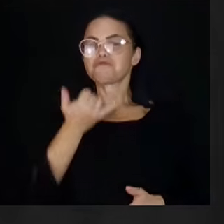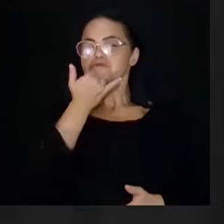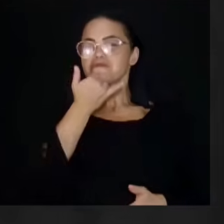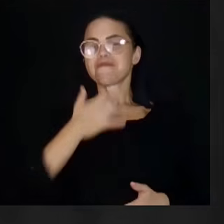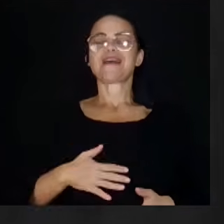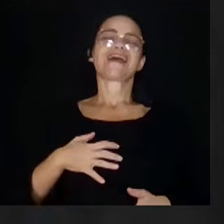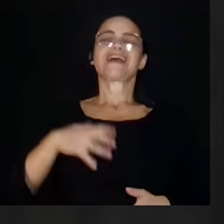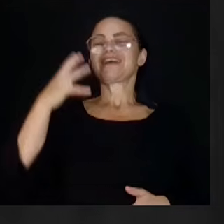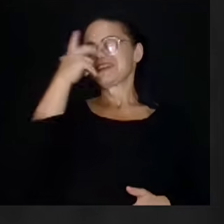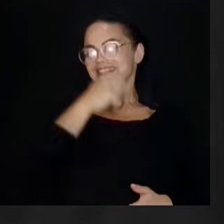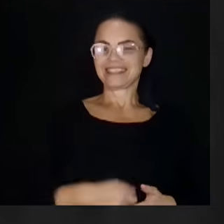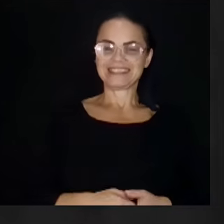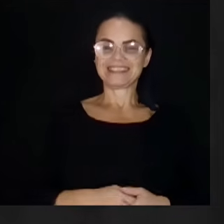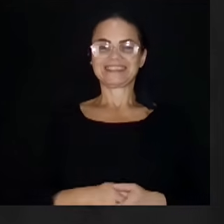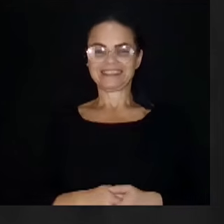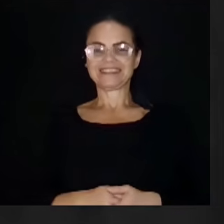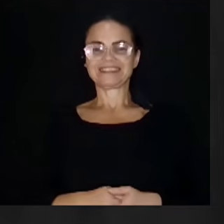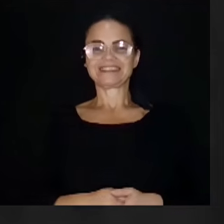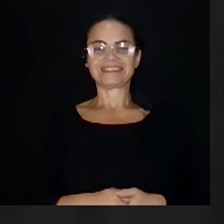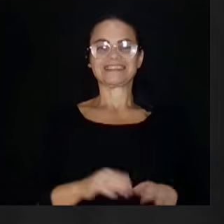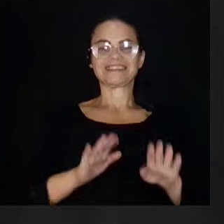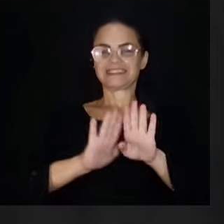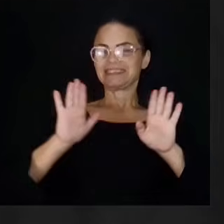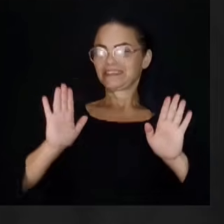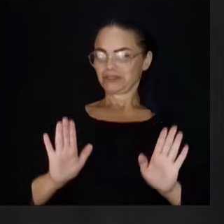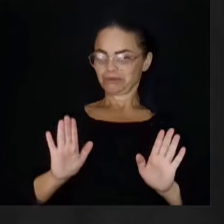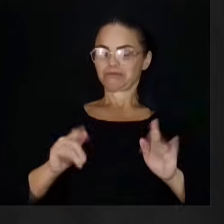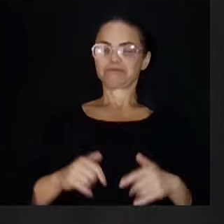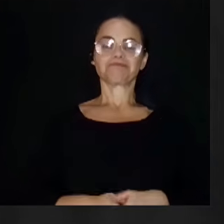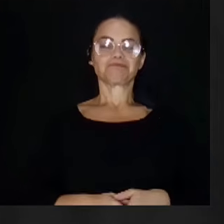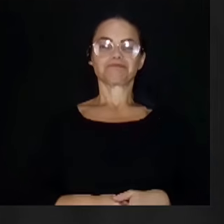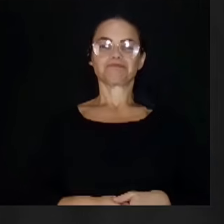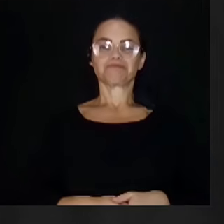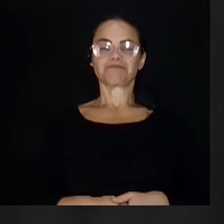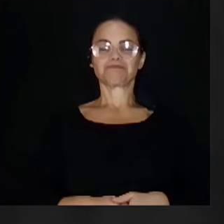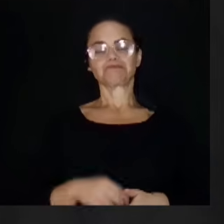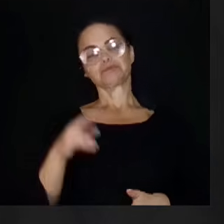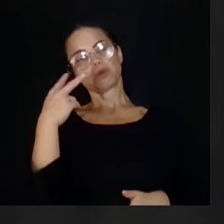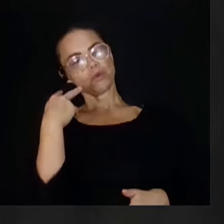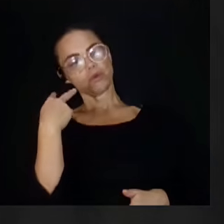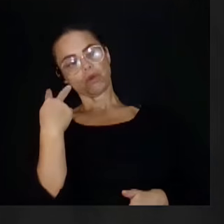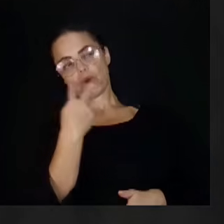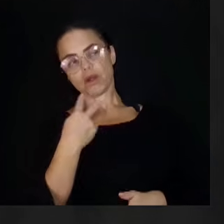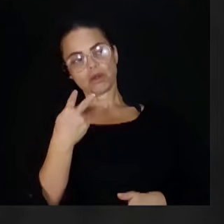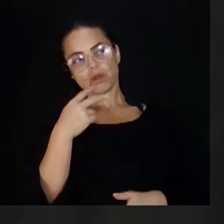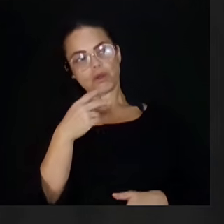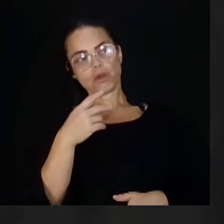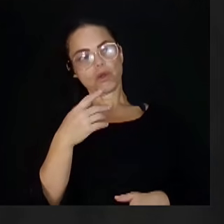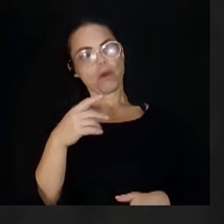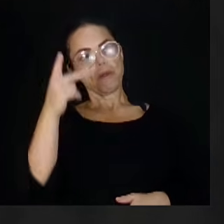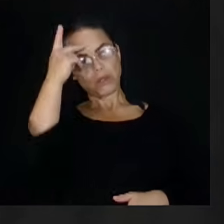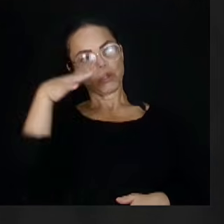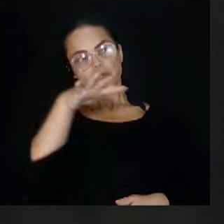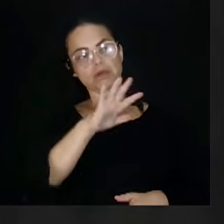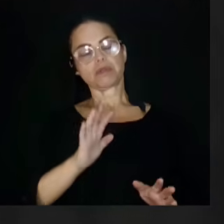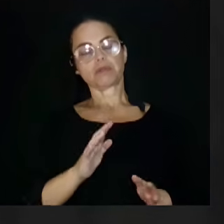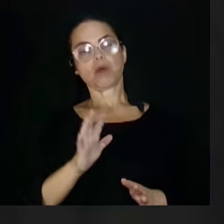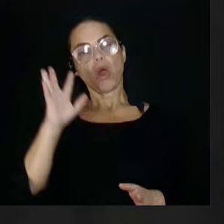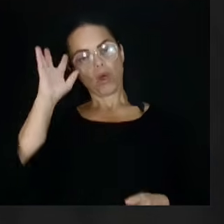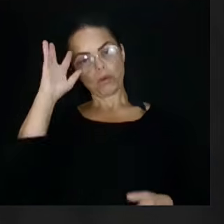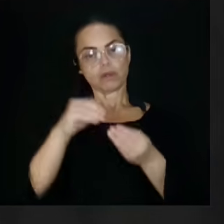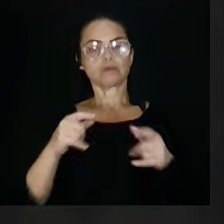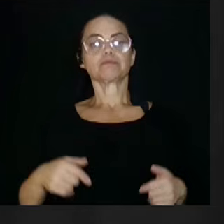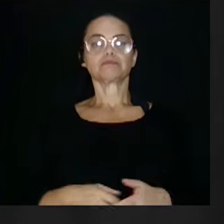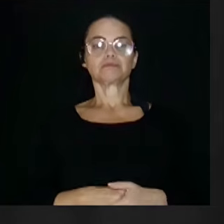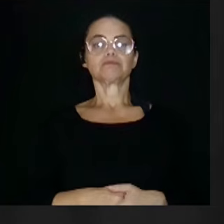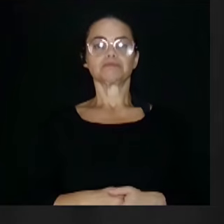certeza. Mas não aos olhos de todos, né? Eu sei, né? Mas a beleza,